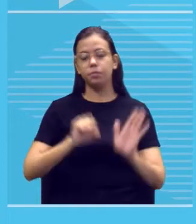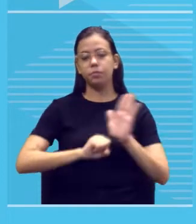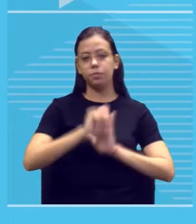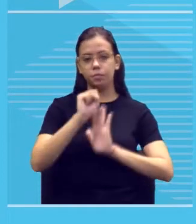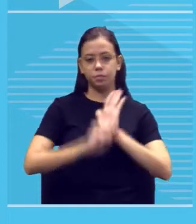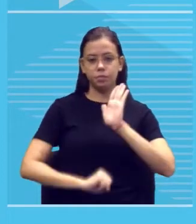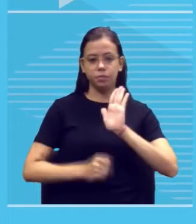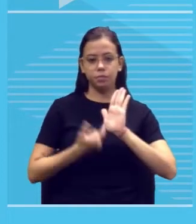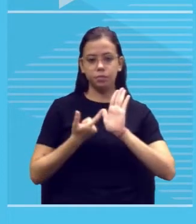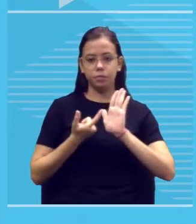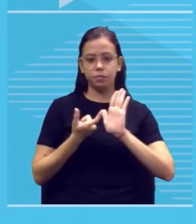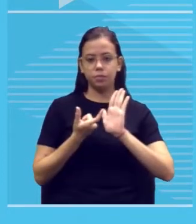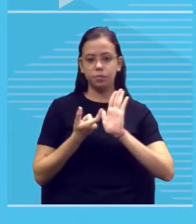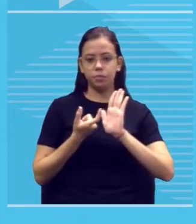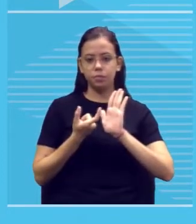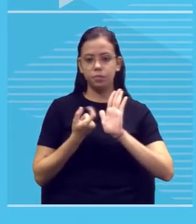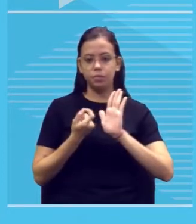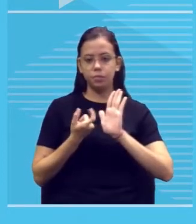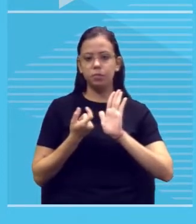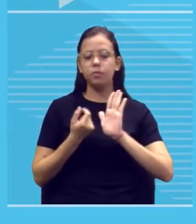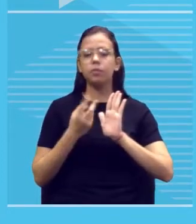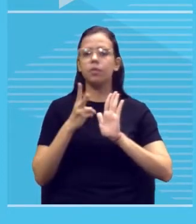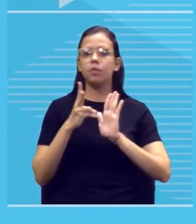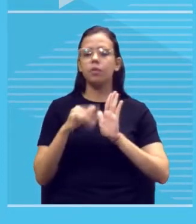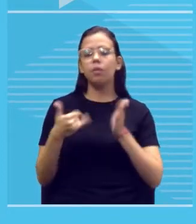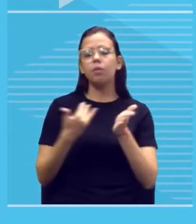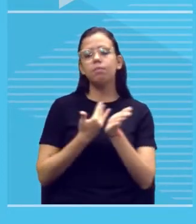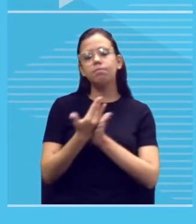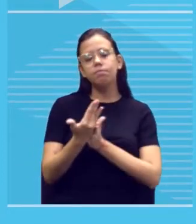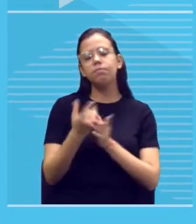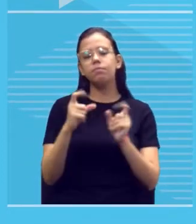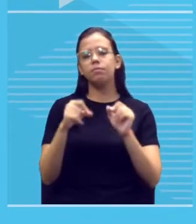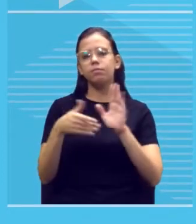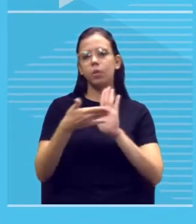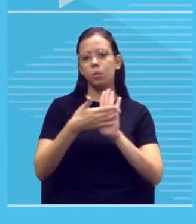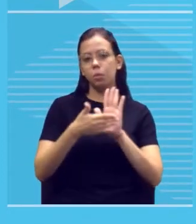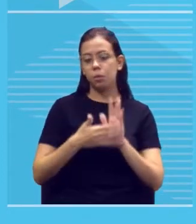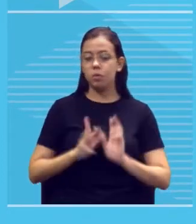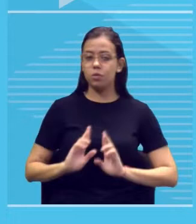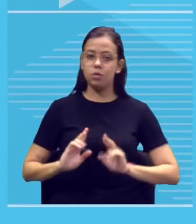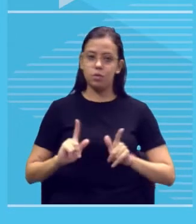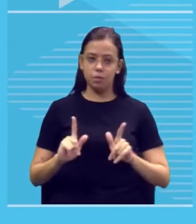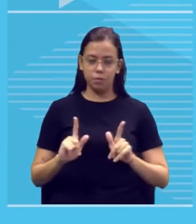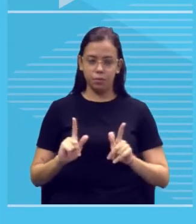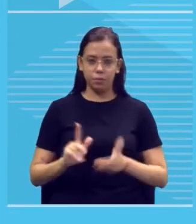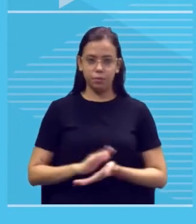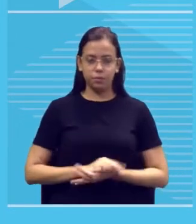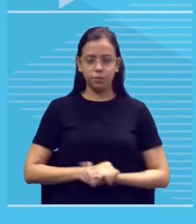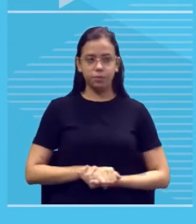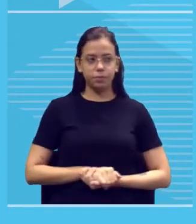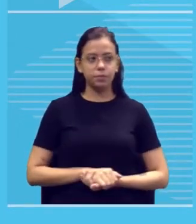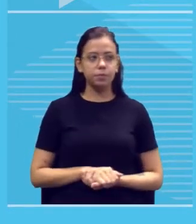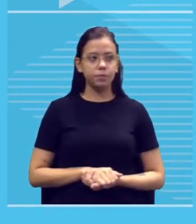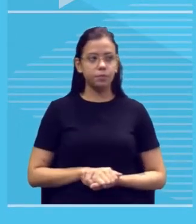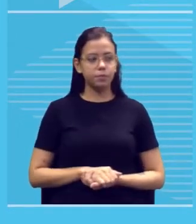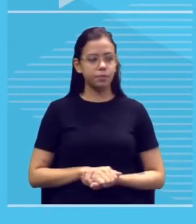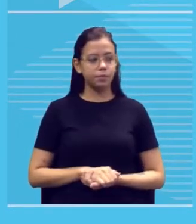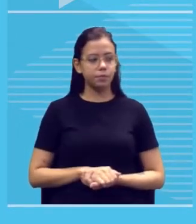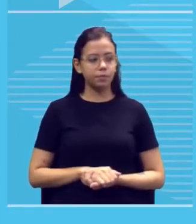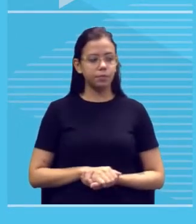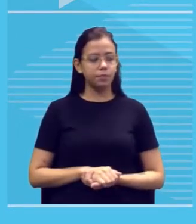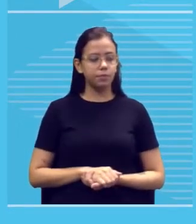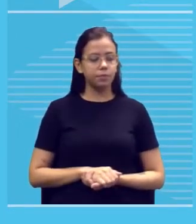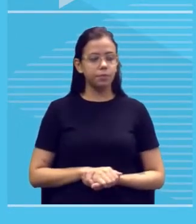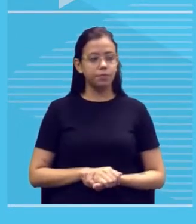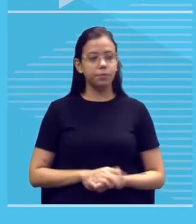20 gente vai inaugurar aí uma proposta diferenciada É nesse momento que